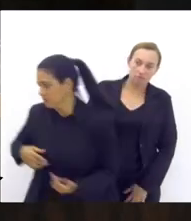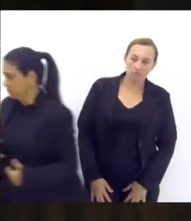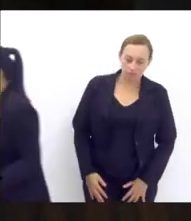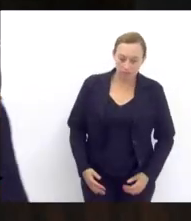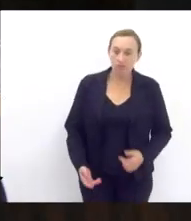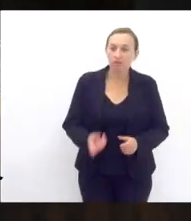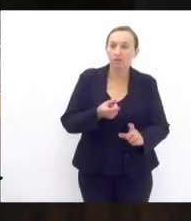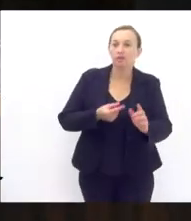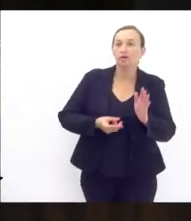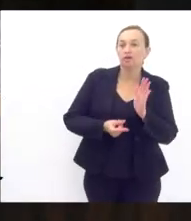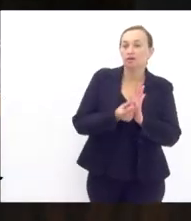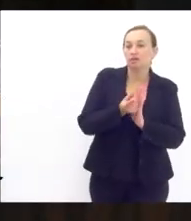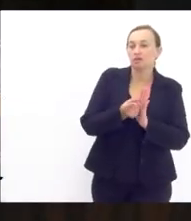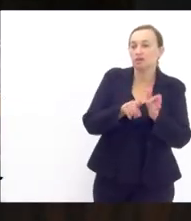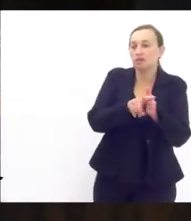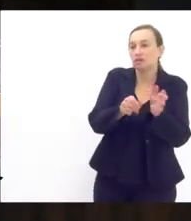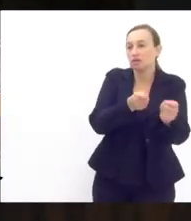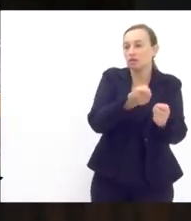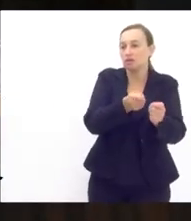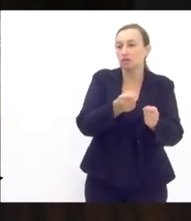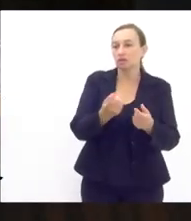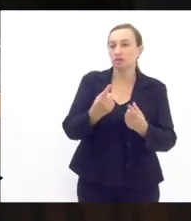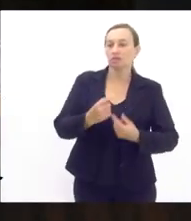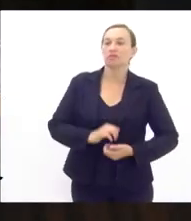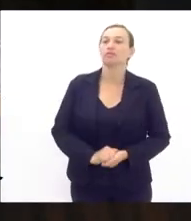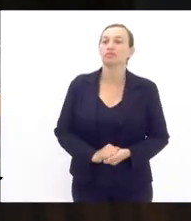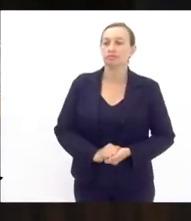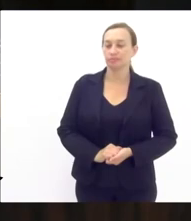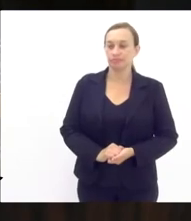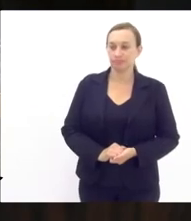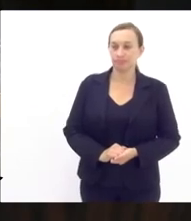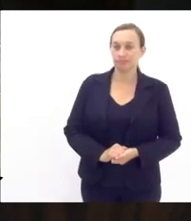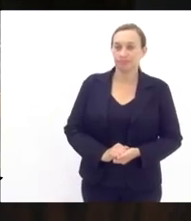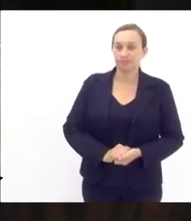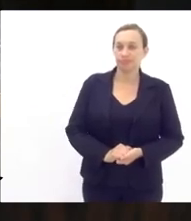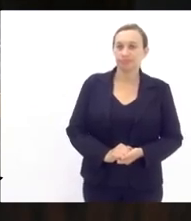de orçamento finança fiscalização financeira e controle